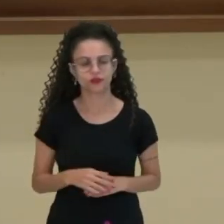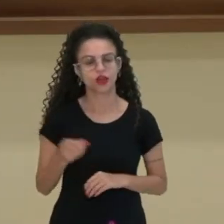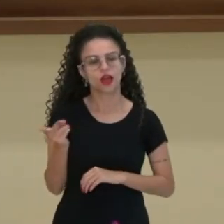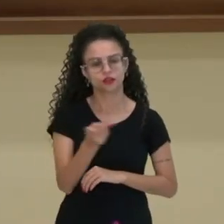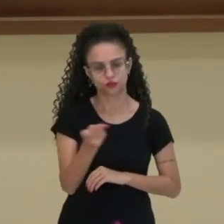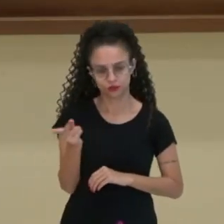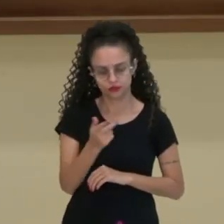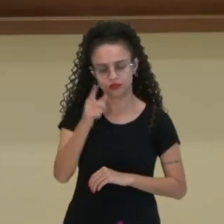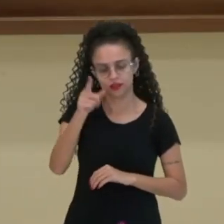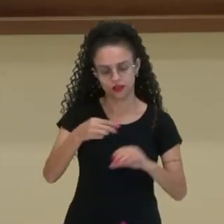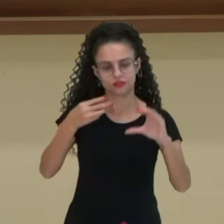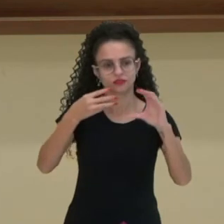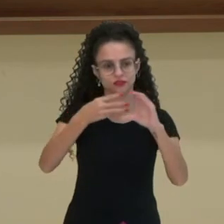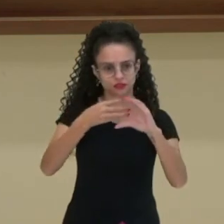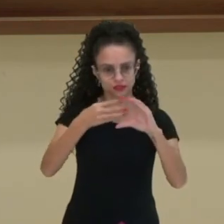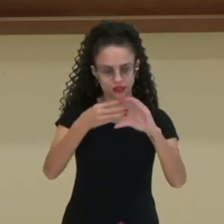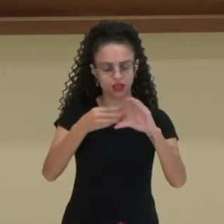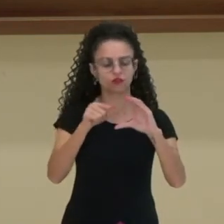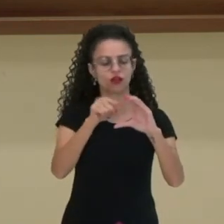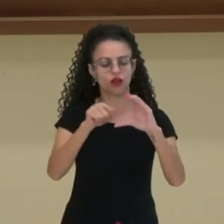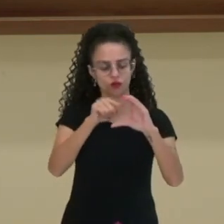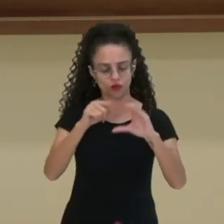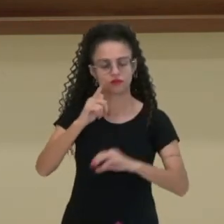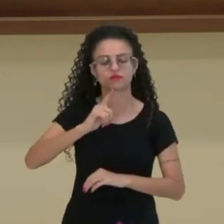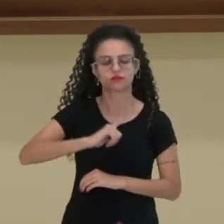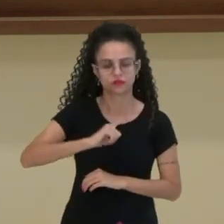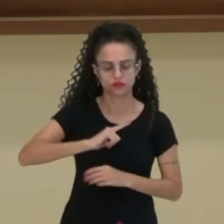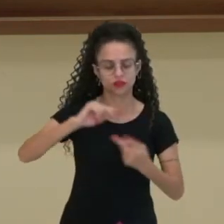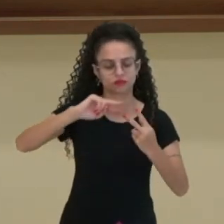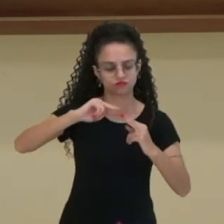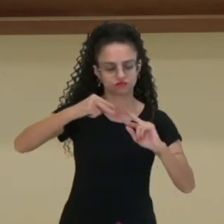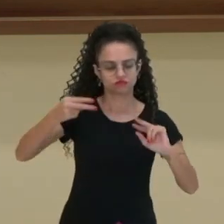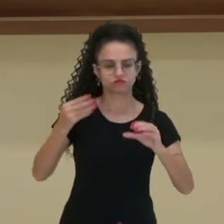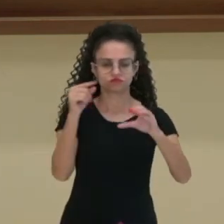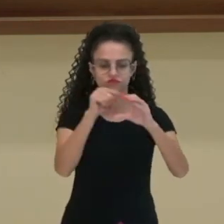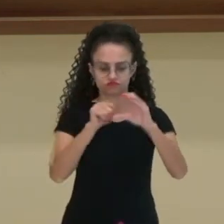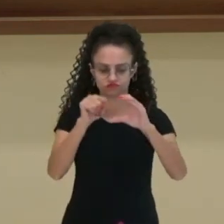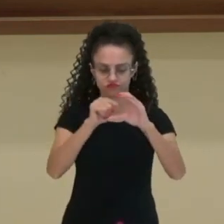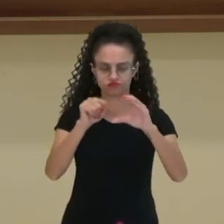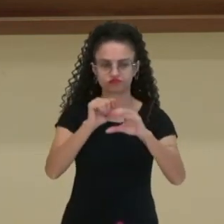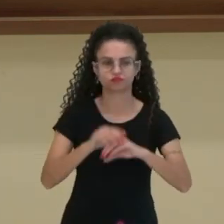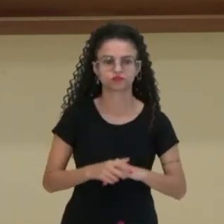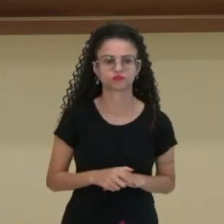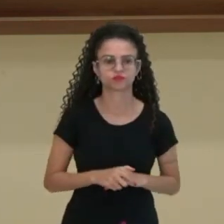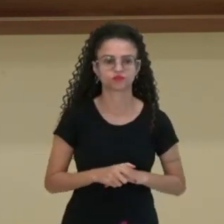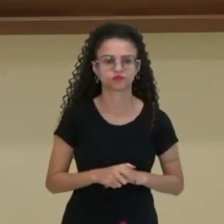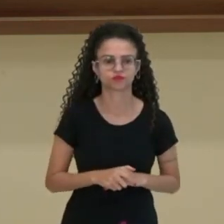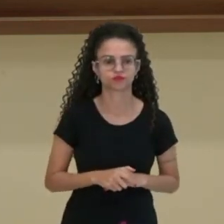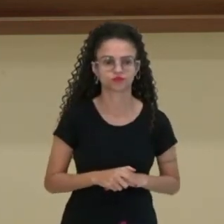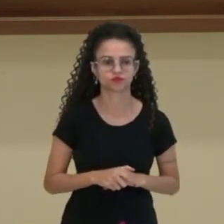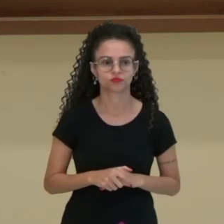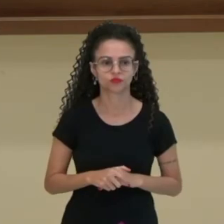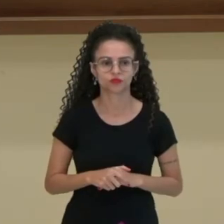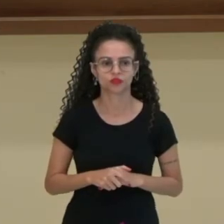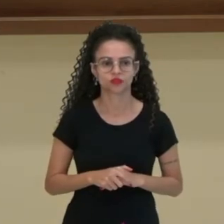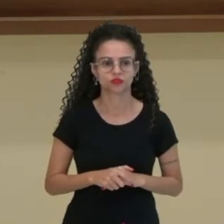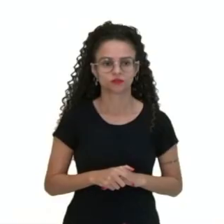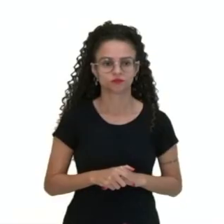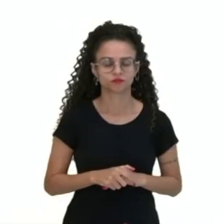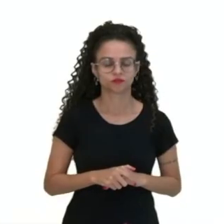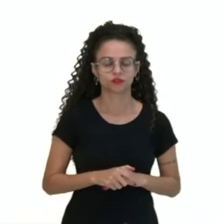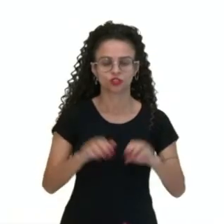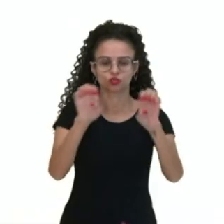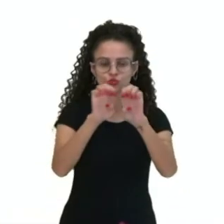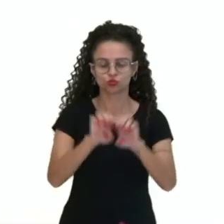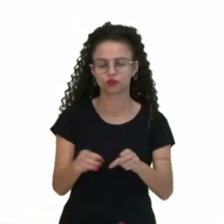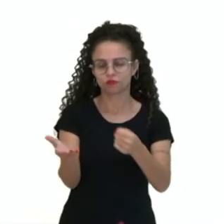Ambas são células eucarióticas, possuindo ali o seu material genético envolvido ali por uma membrana nuclear. A